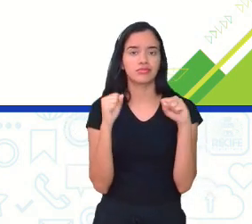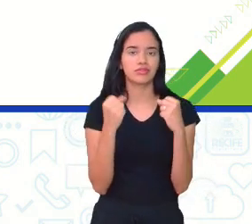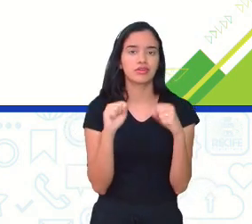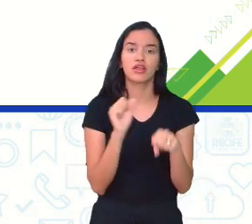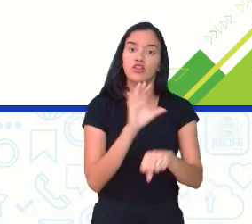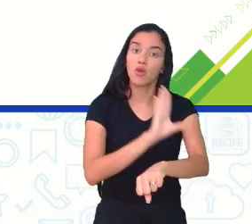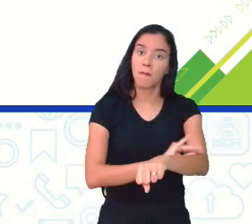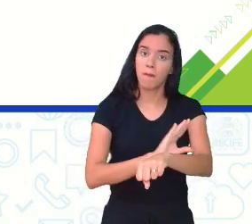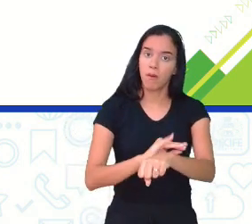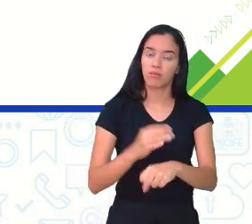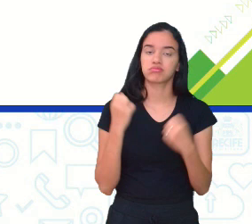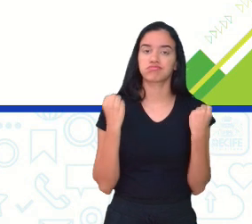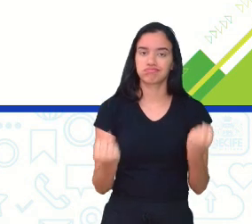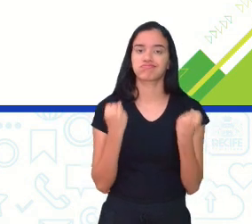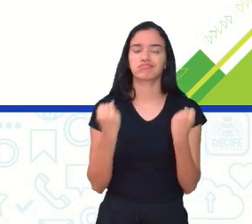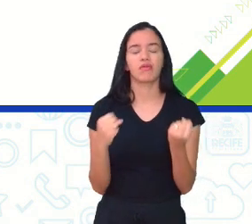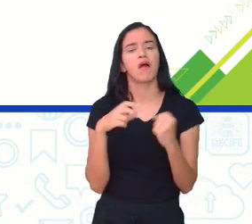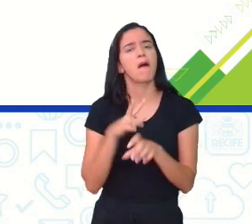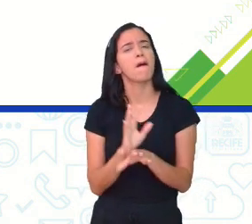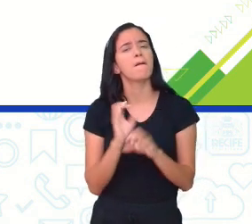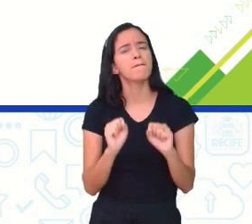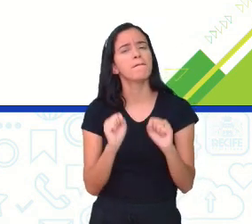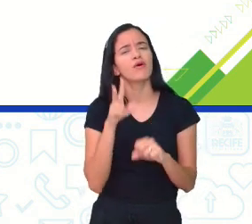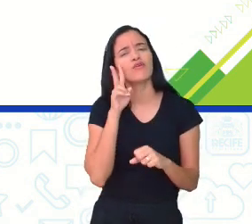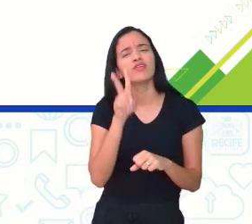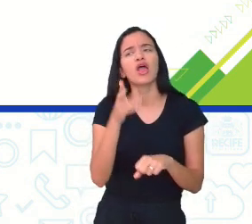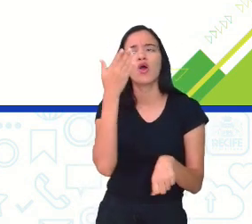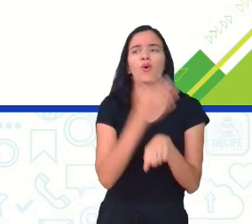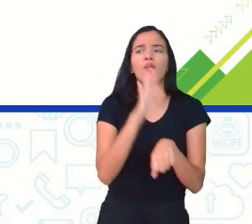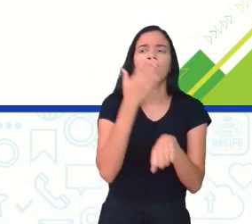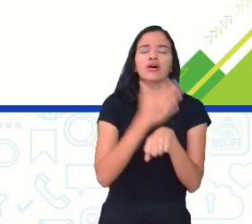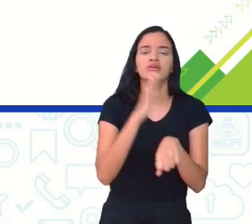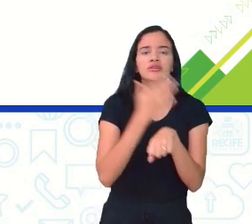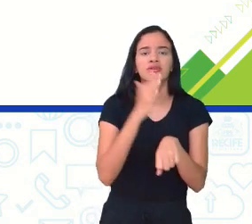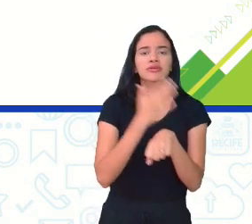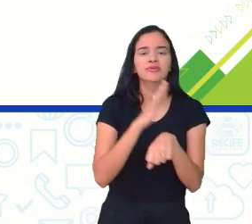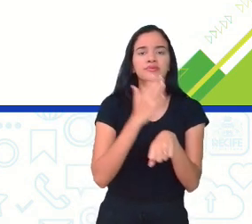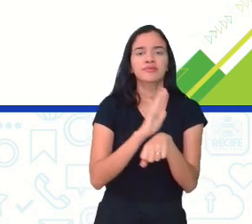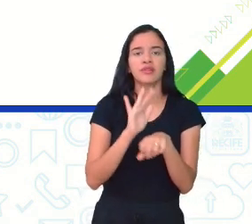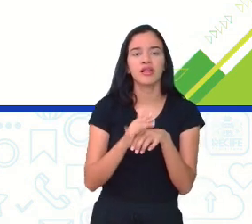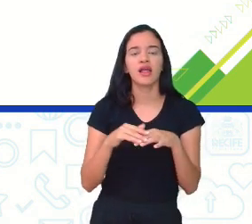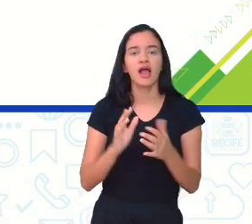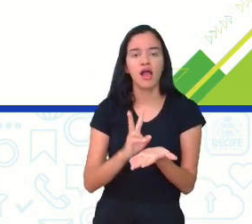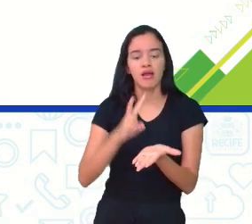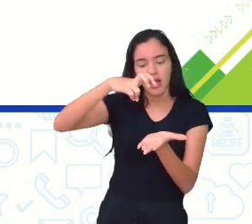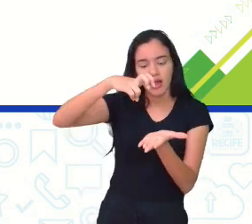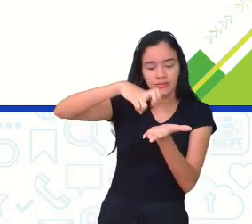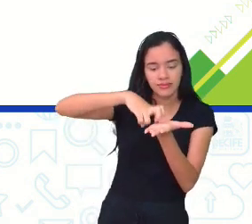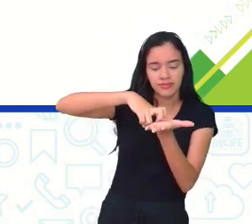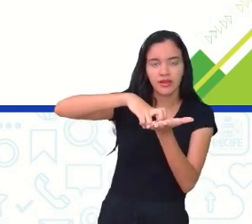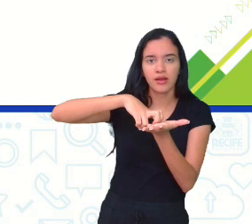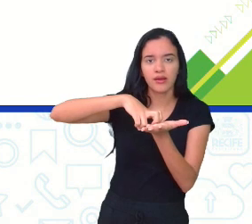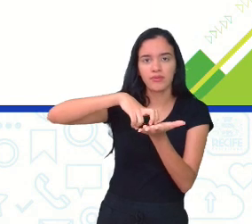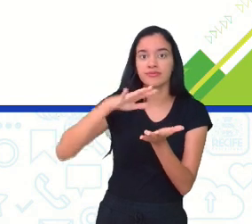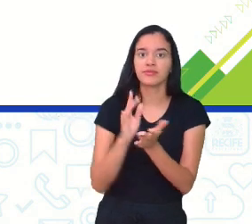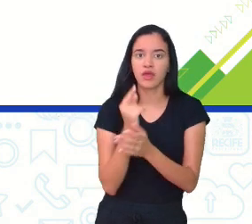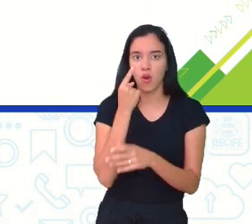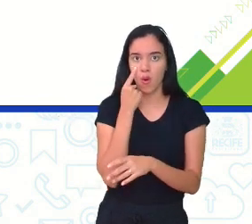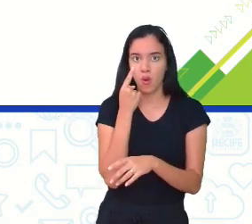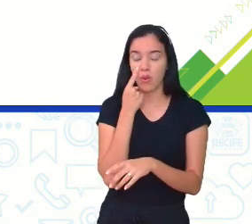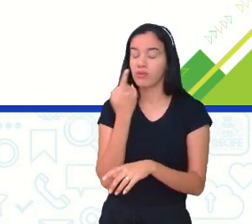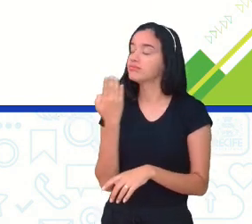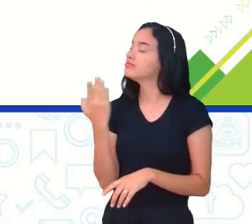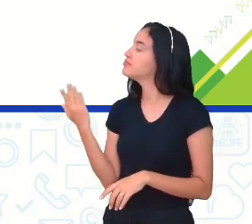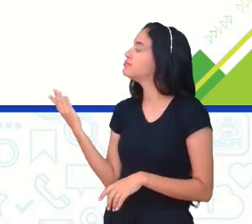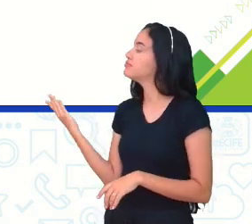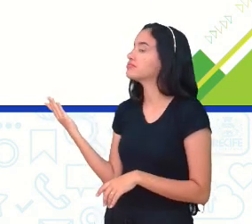de repente, vocês podem ver algum exercício que é assim, ó, agachamento isométrico. É quando você vai ficar lá, na